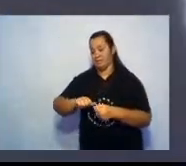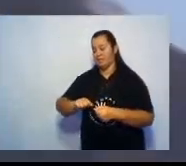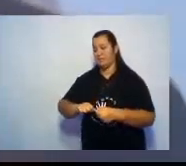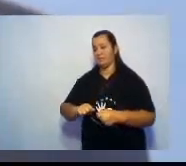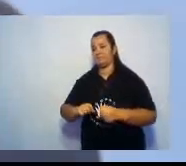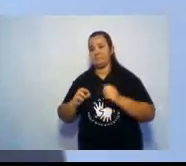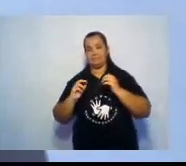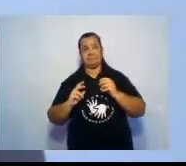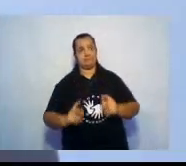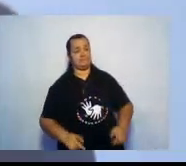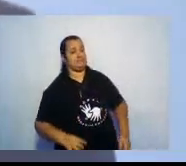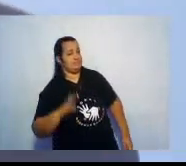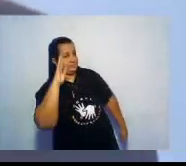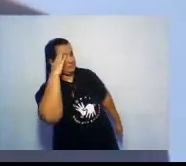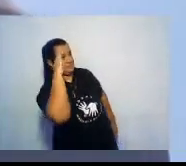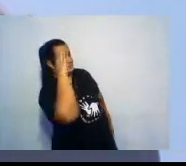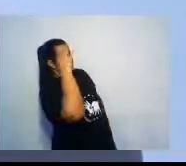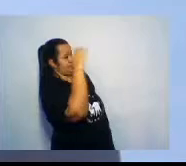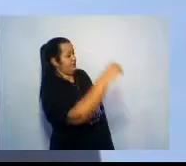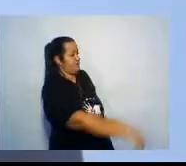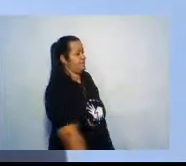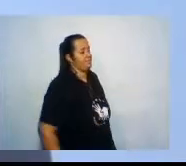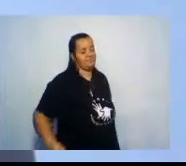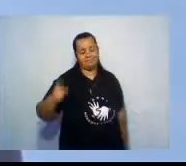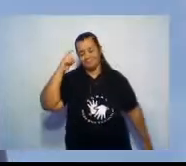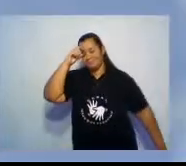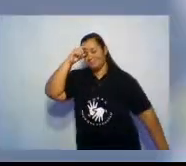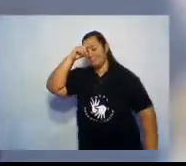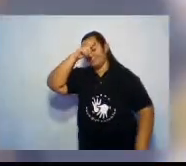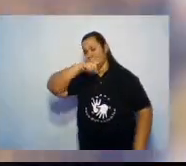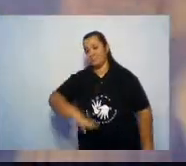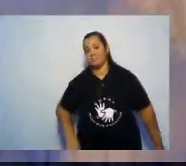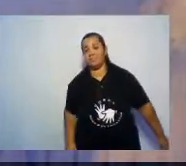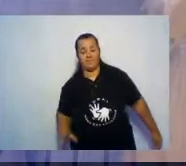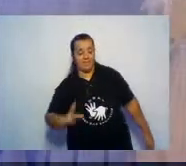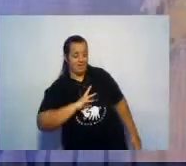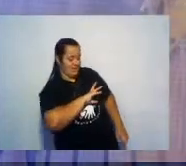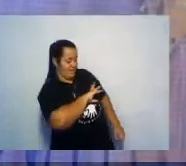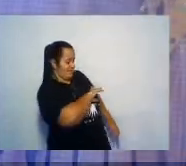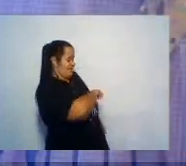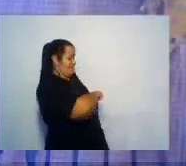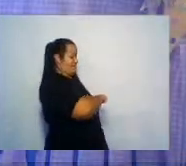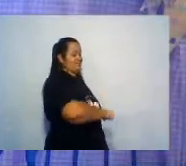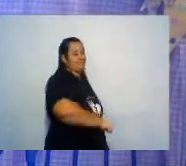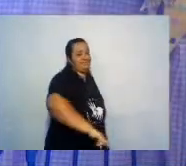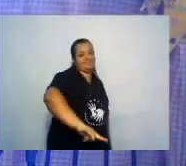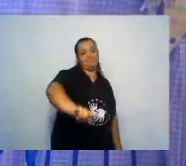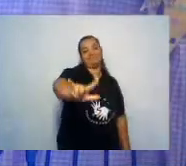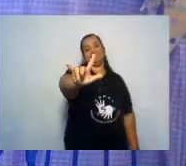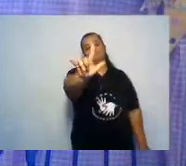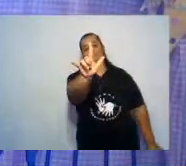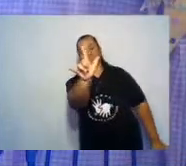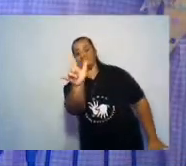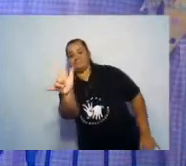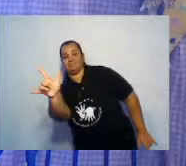caso complicado de se entender. Solta a voz, vai. É o